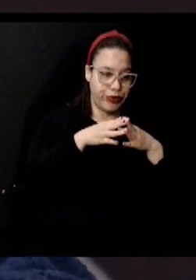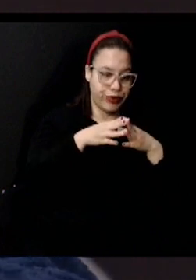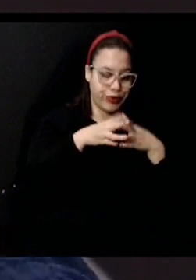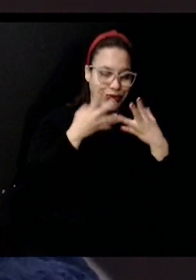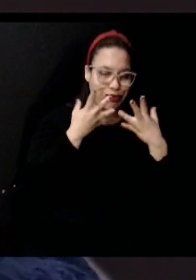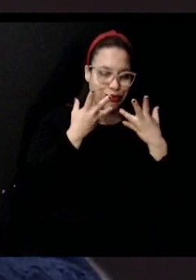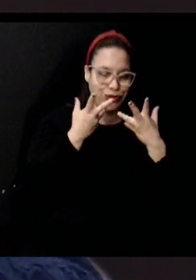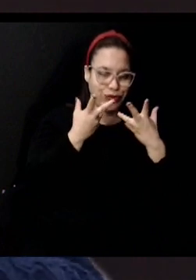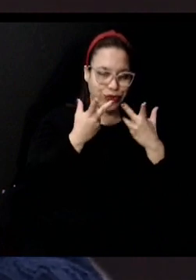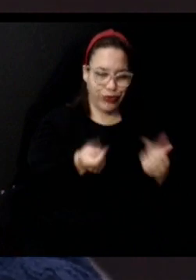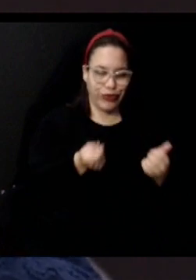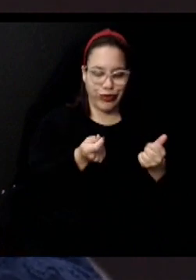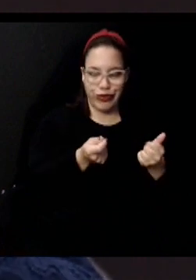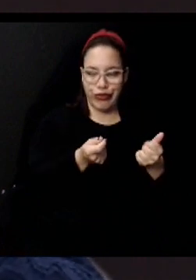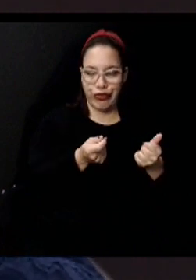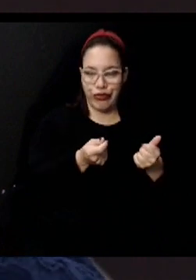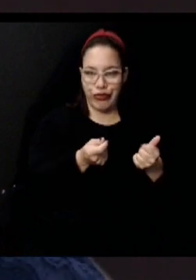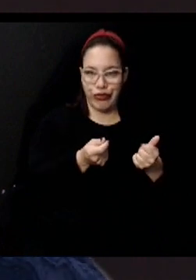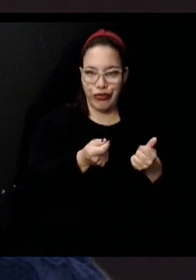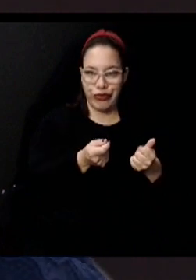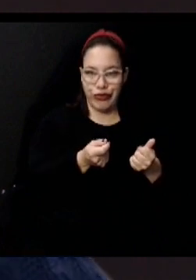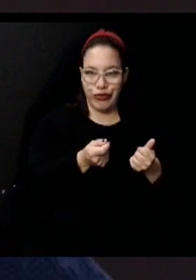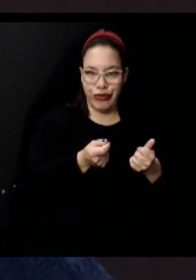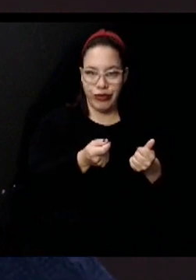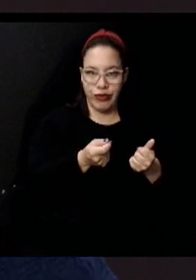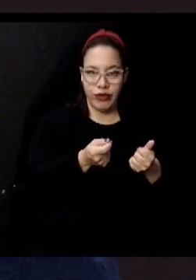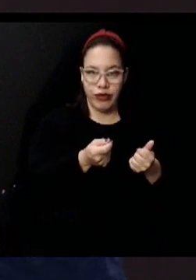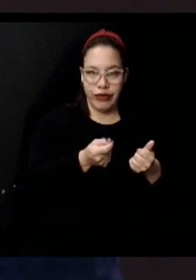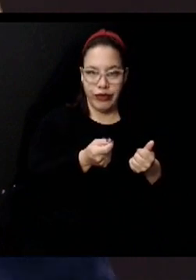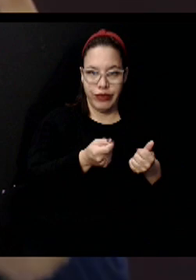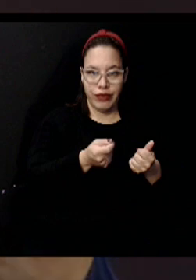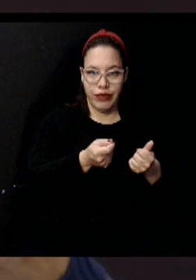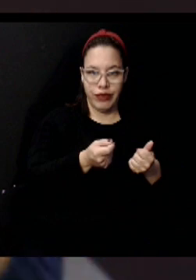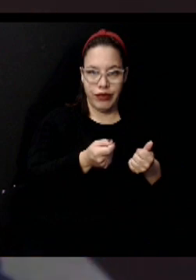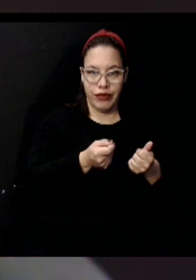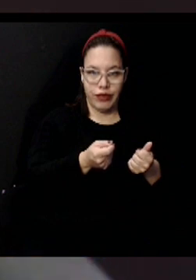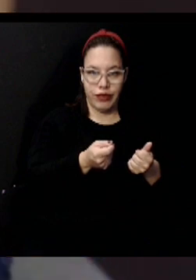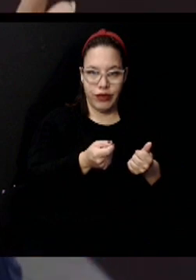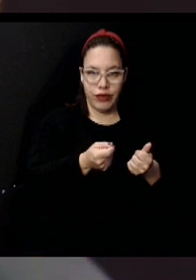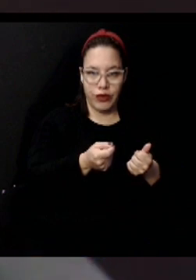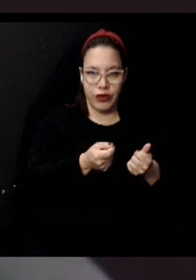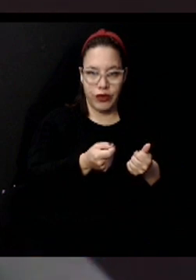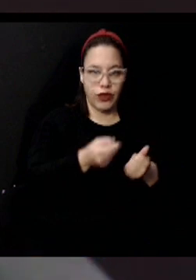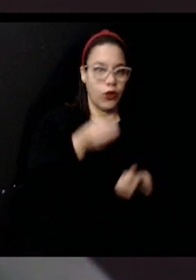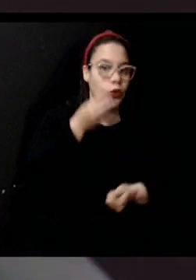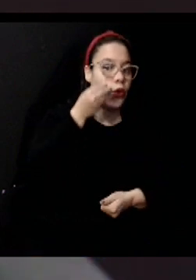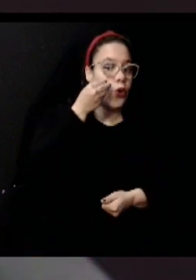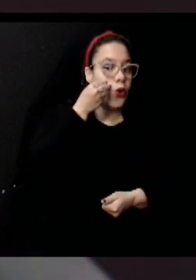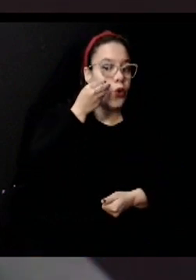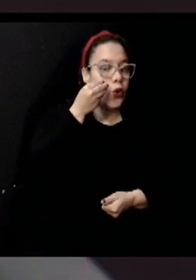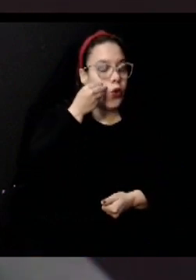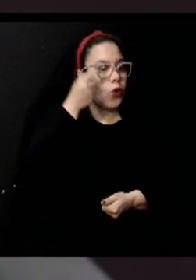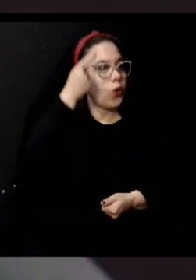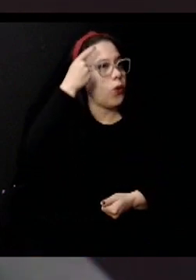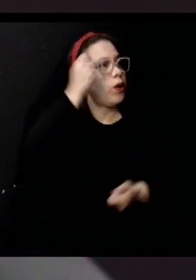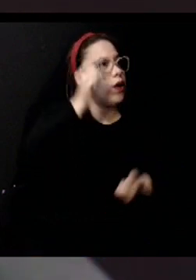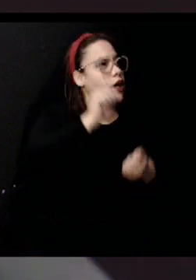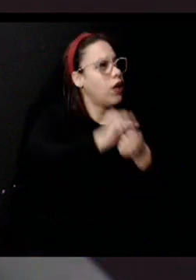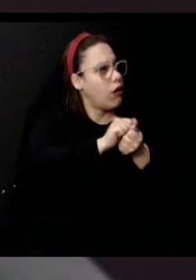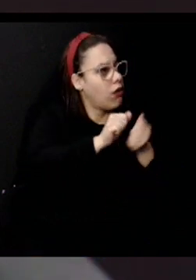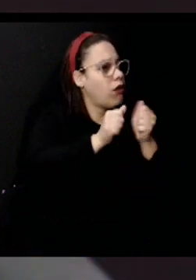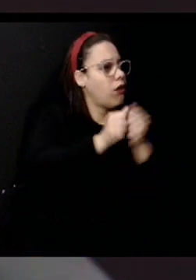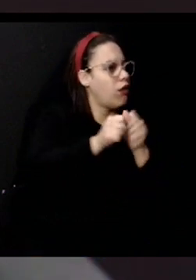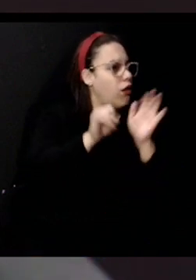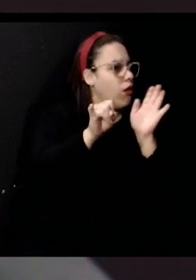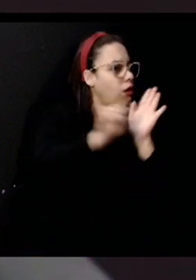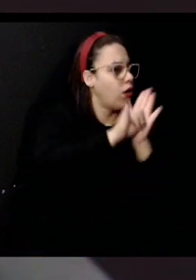né, para a gente poder estar tentando ali reorganizar as ideias, identificar o problema à